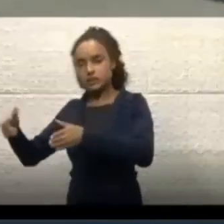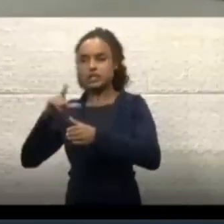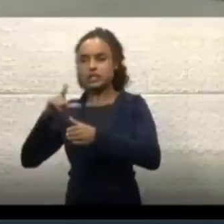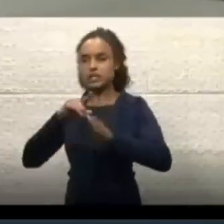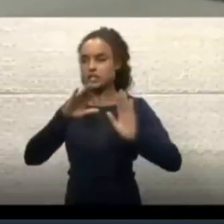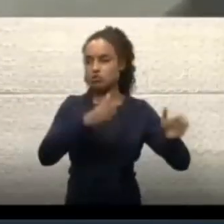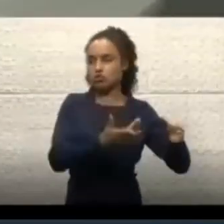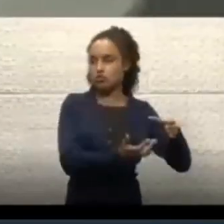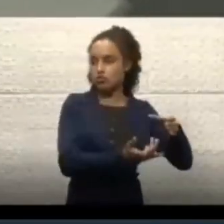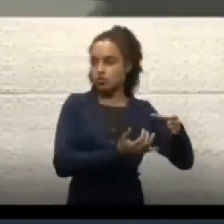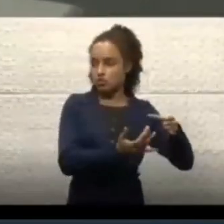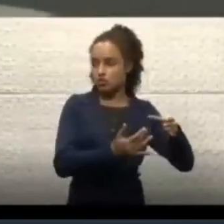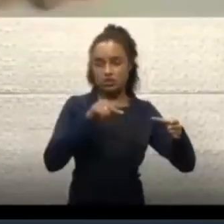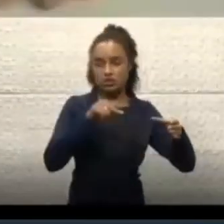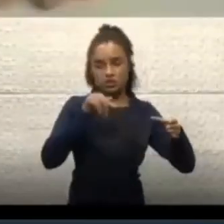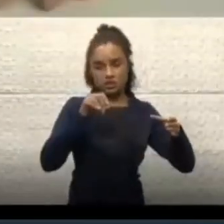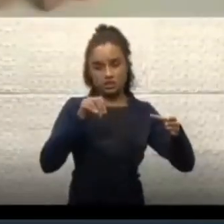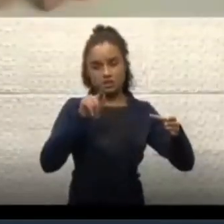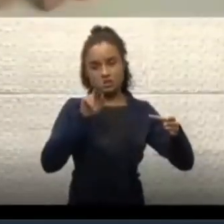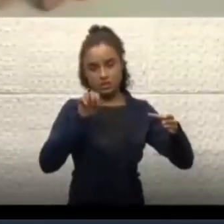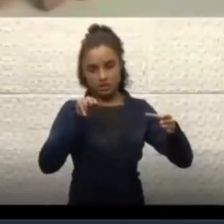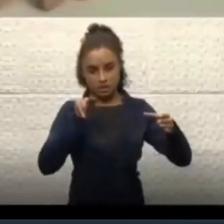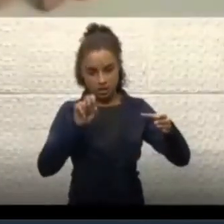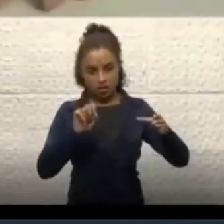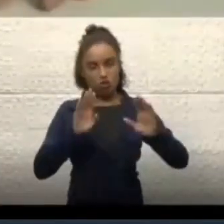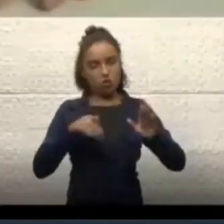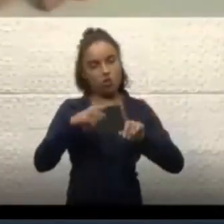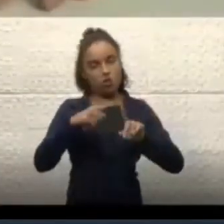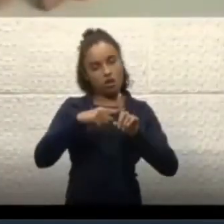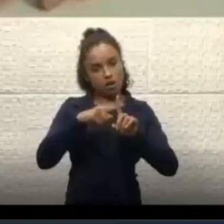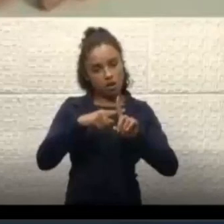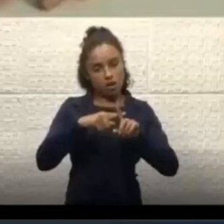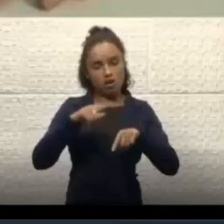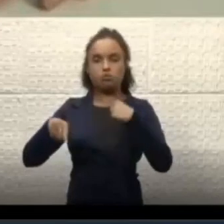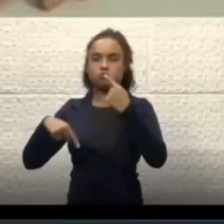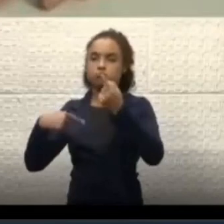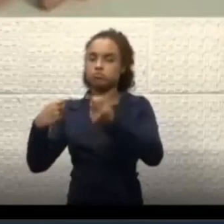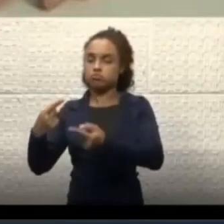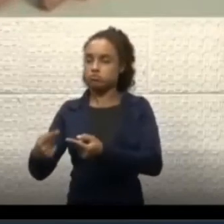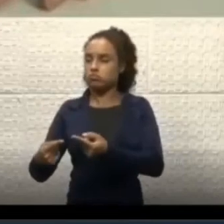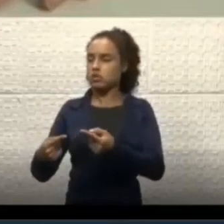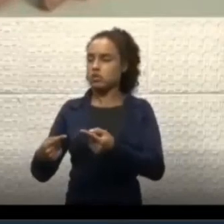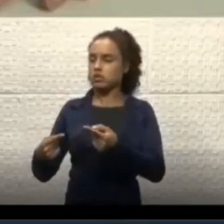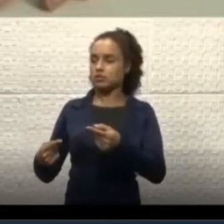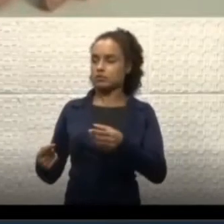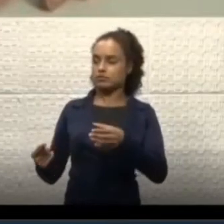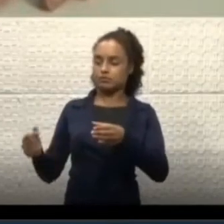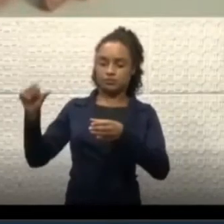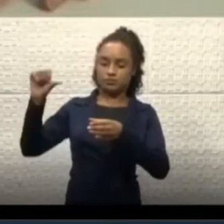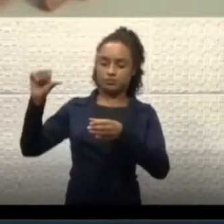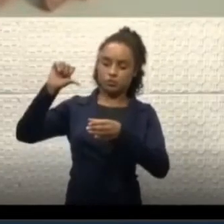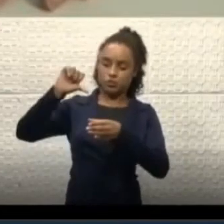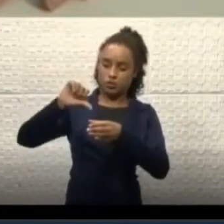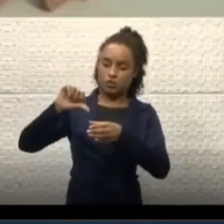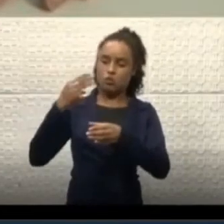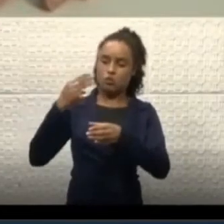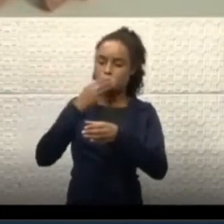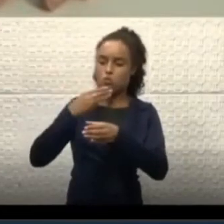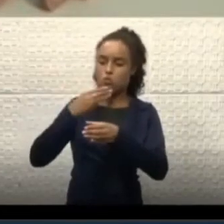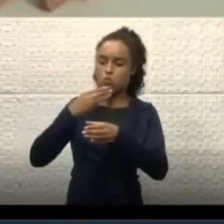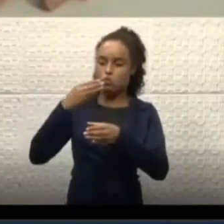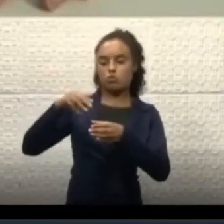tempo para a água esquentar, chegar a 70 graus Celsius. Agora eu vou diluir o açúcar com